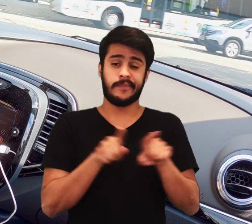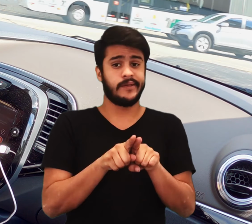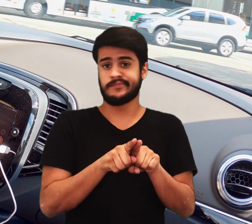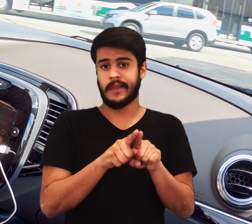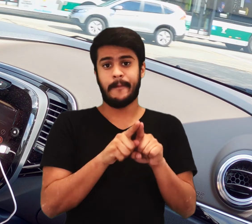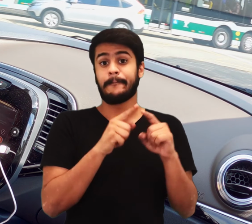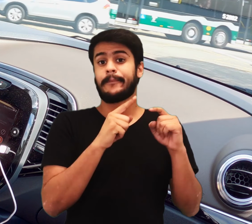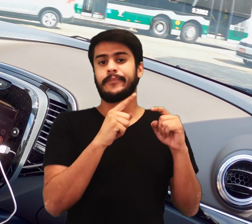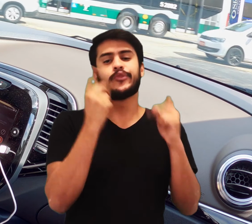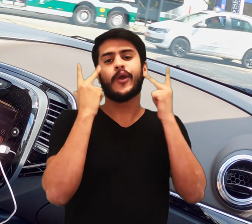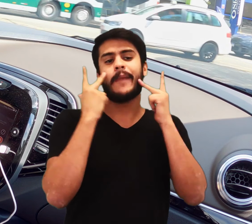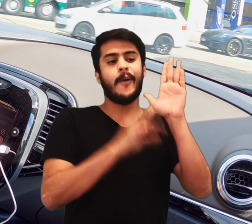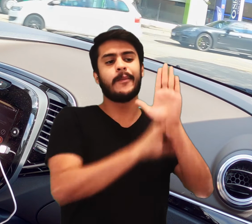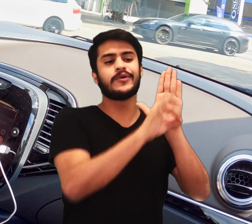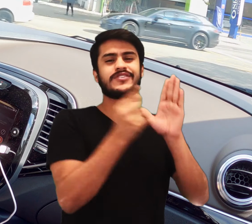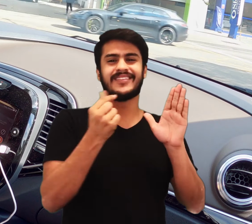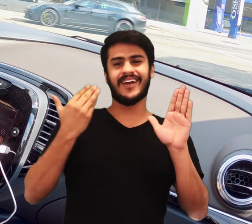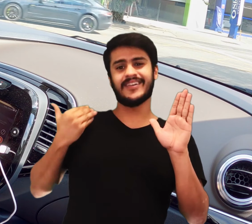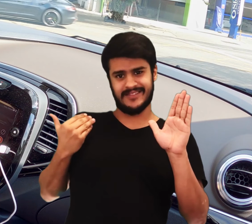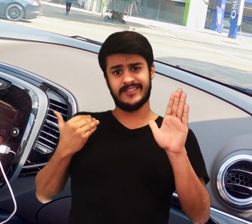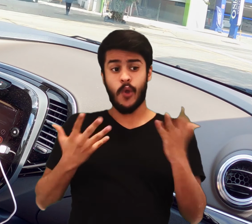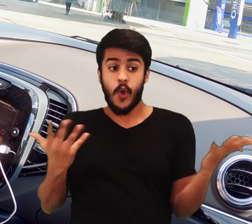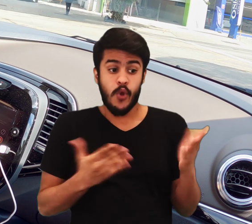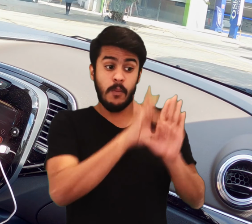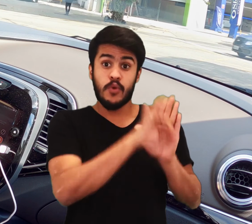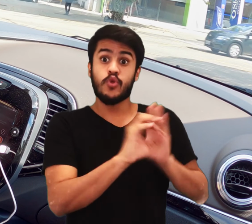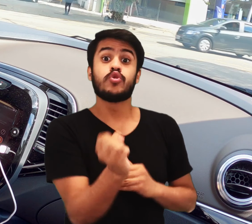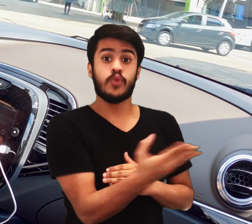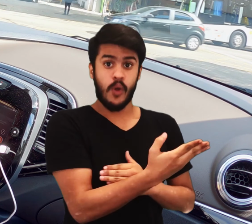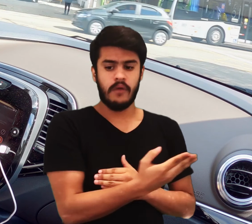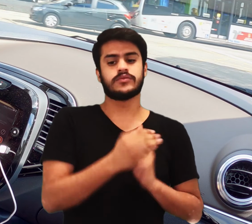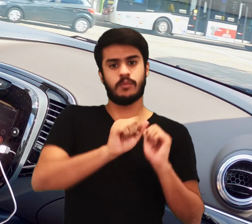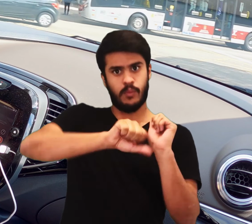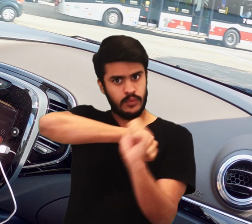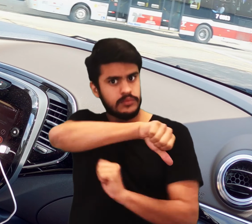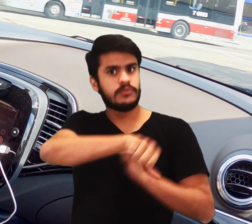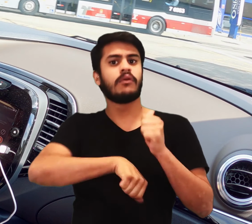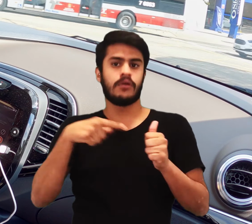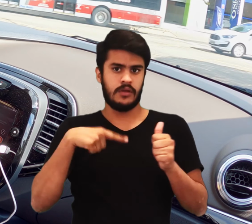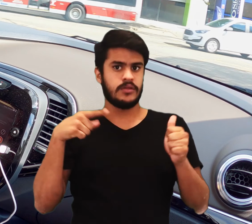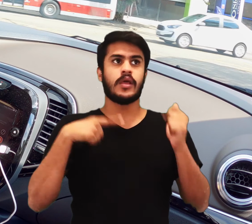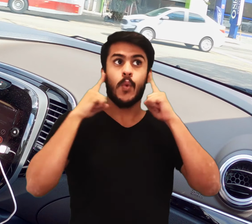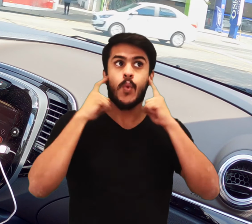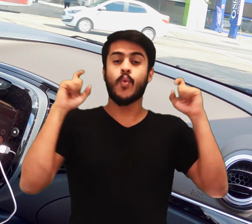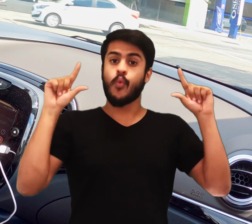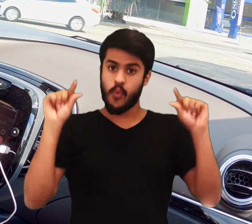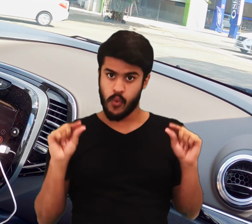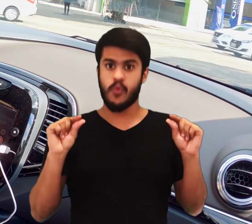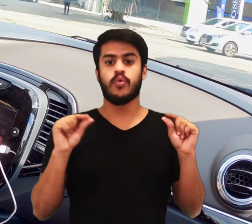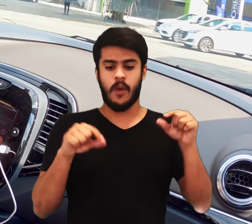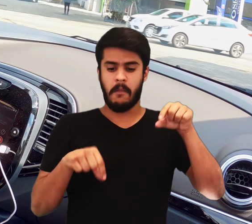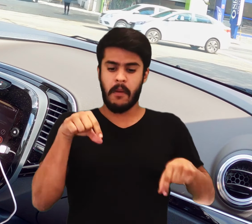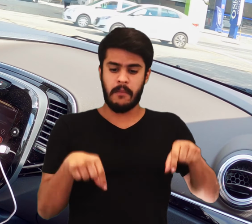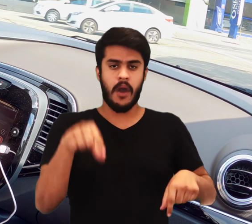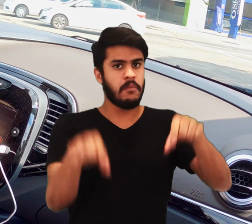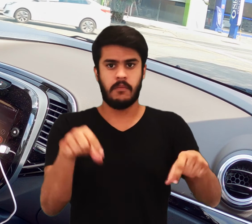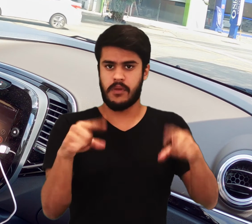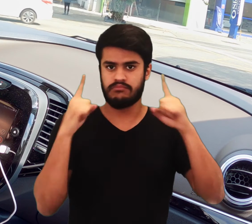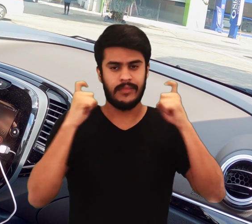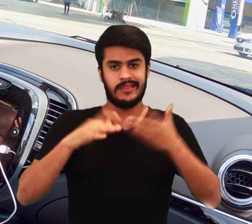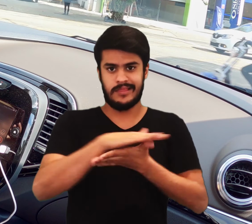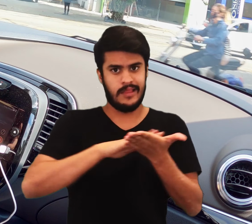algo muito típico dos projetos um pouquinho mais antigos, né? Os projetos mais recentes, isso foi um pouquinho melhor trabalho, melhor isolado, Esse trabalho de suspensão em